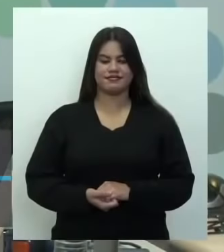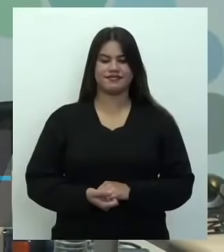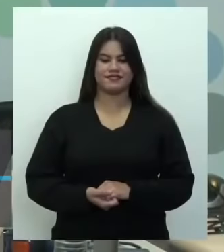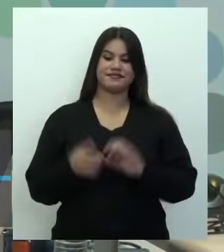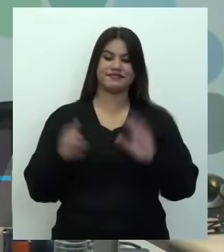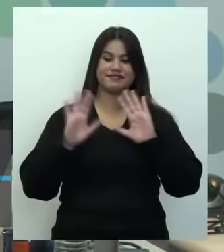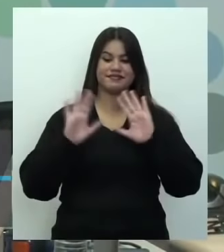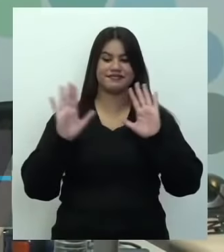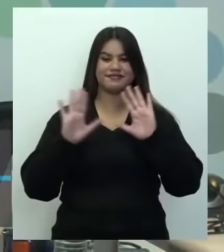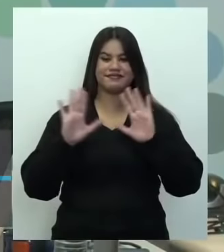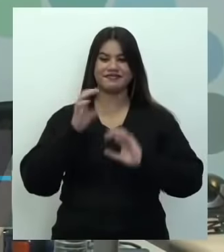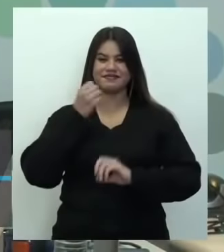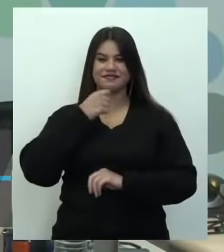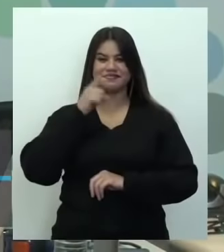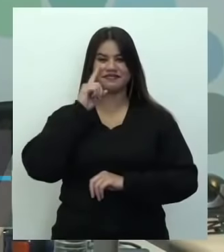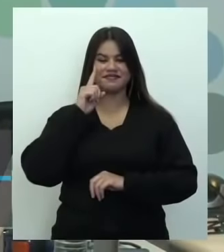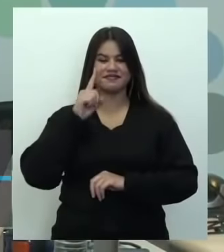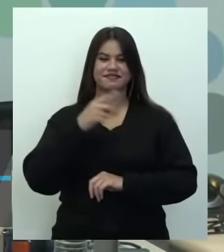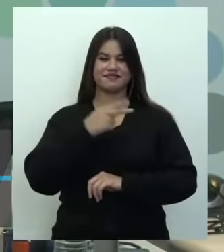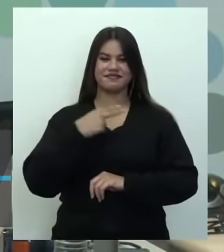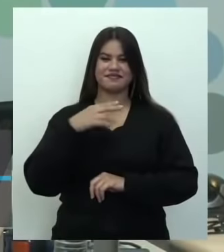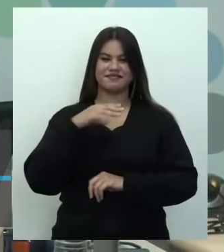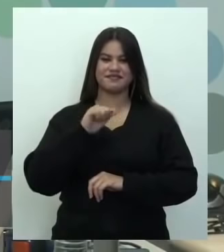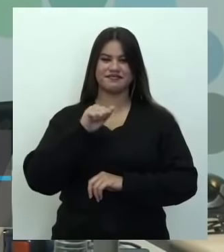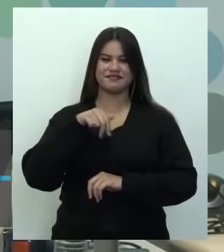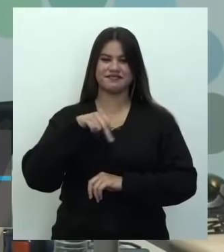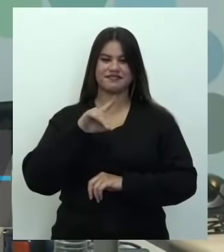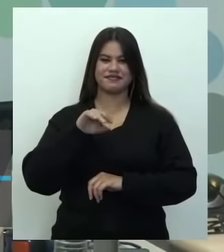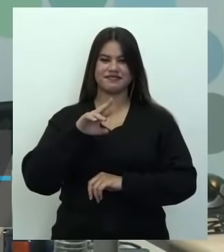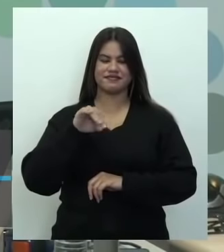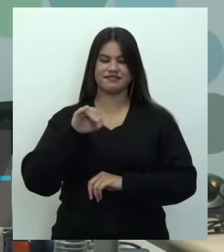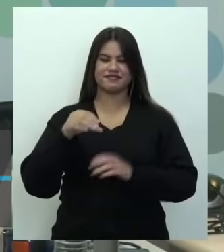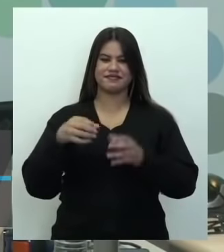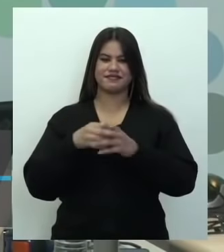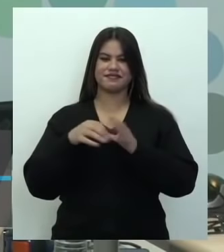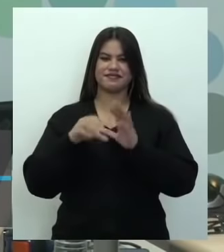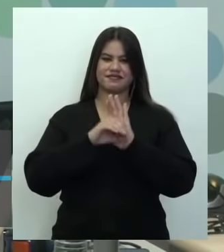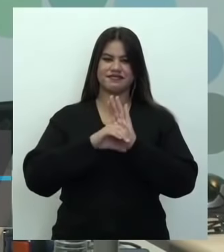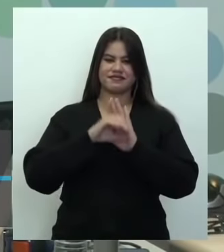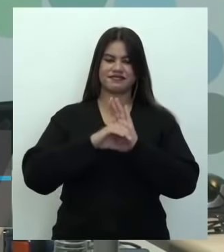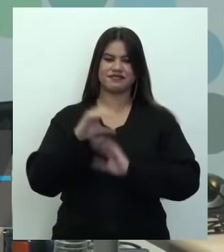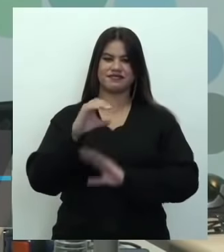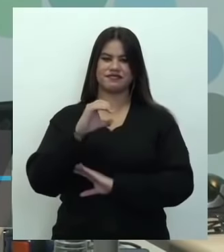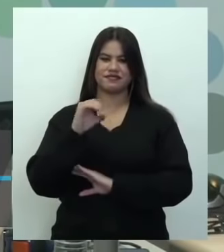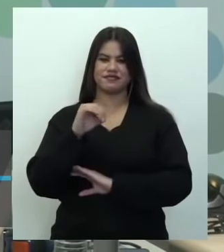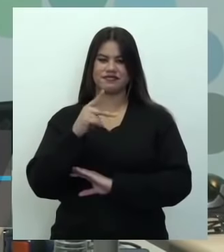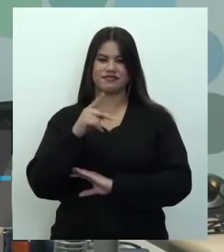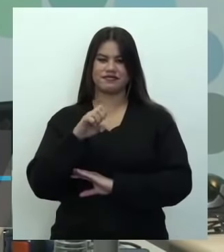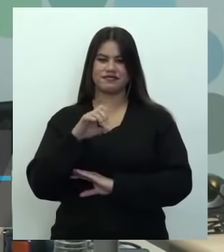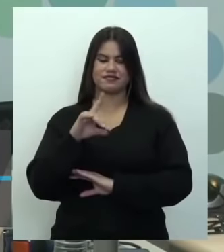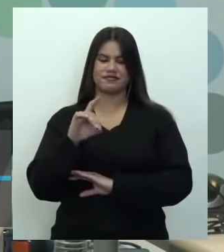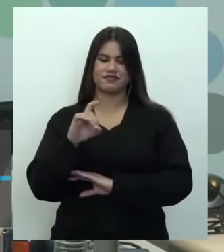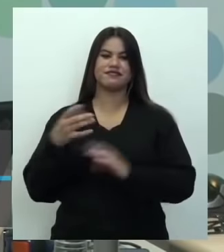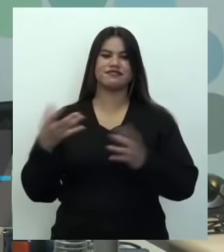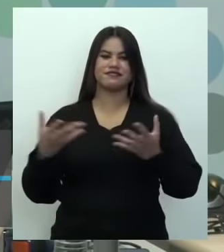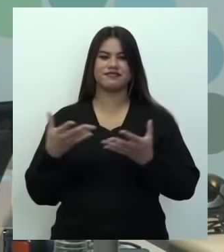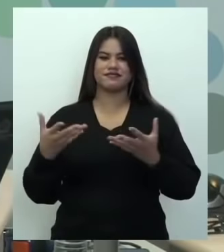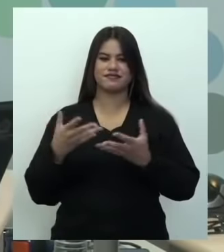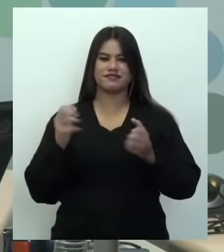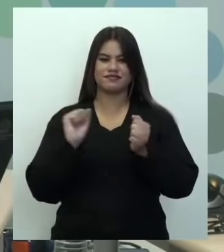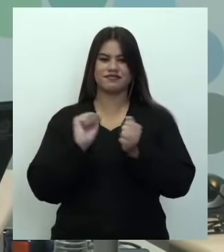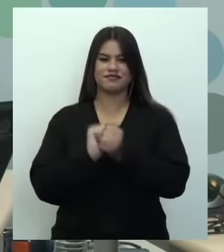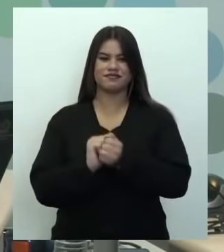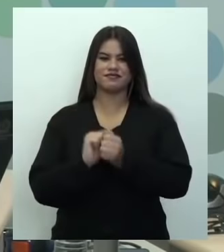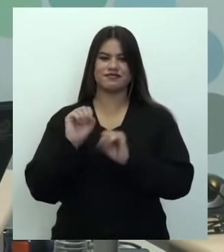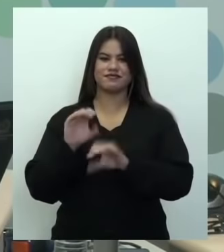Olá, muito bom dia. Eu sou Andréa Cardoso, da equipe curricular de Geografia da Coped. Estou aqui hoje para mais uma aula